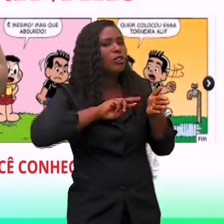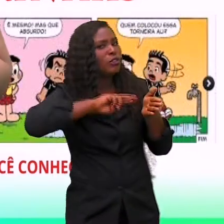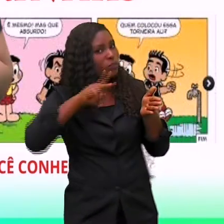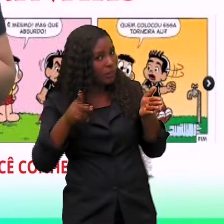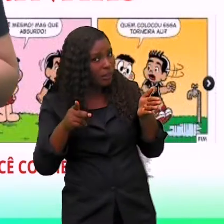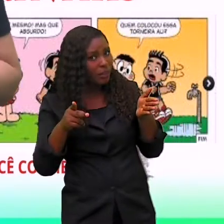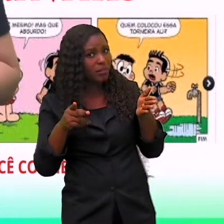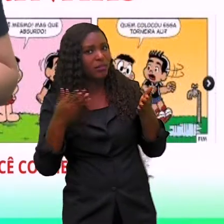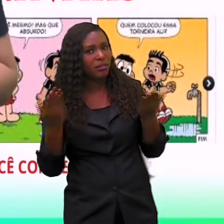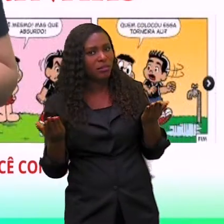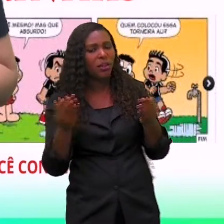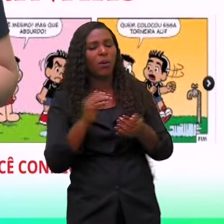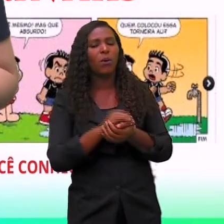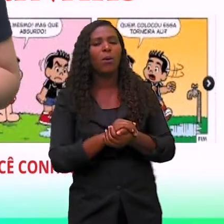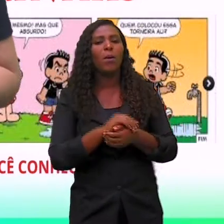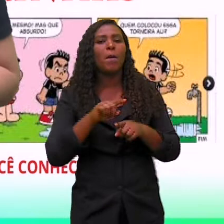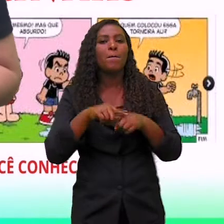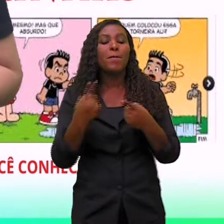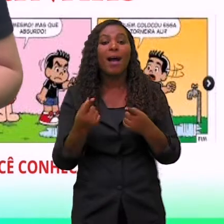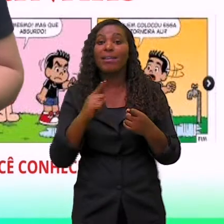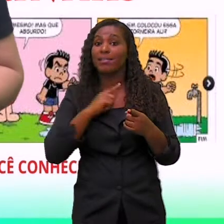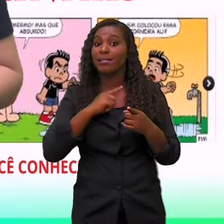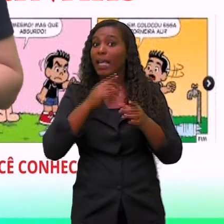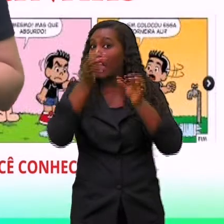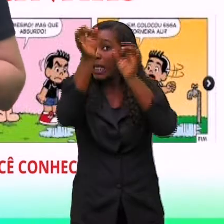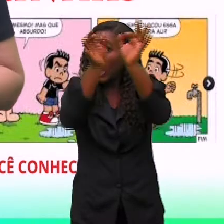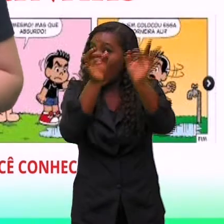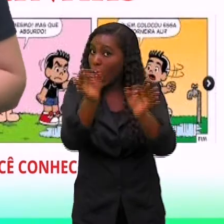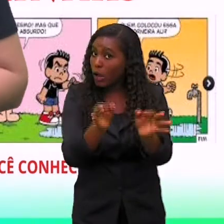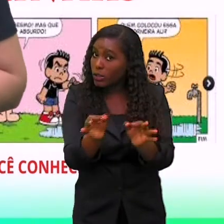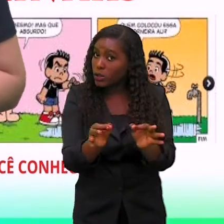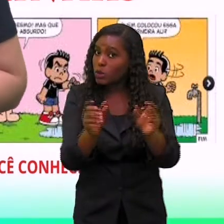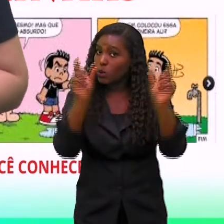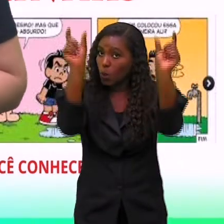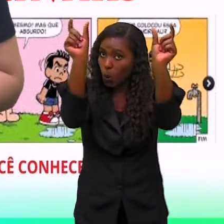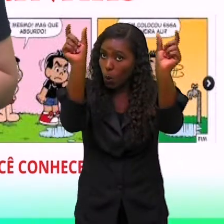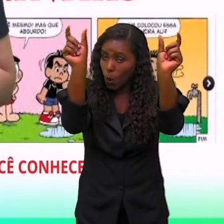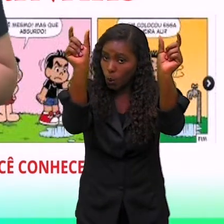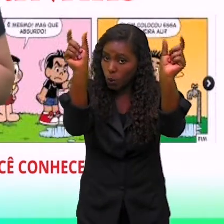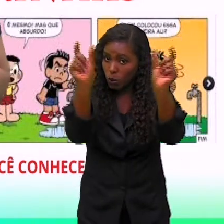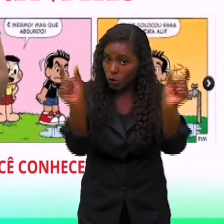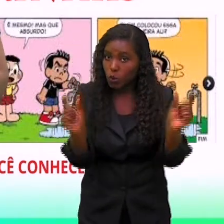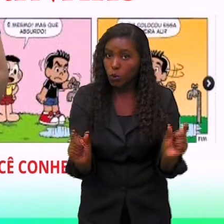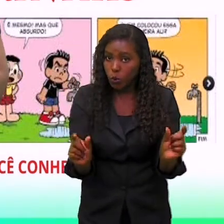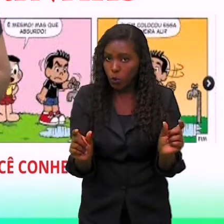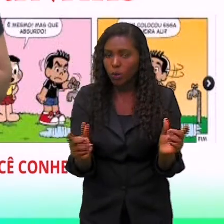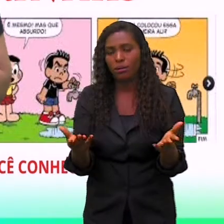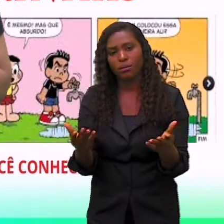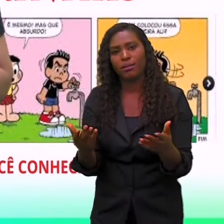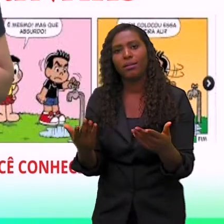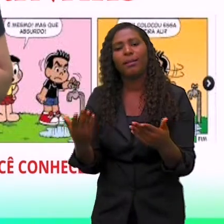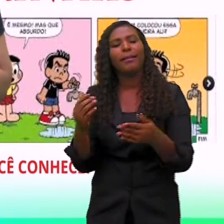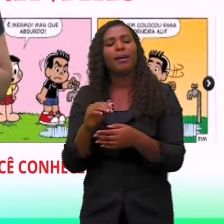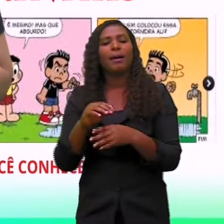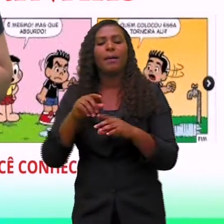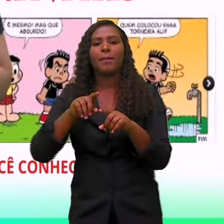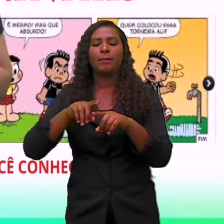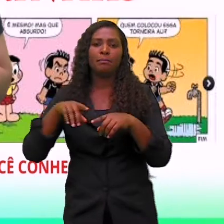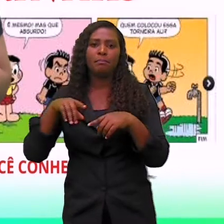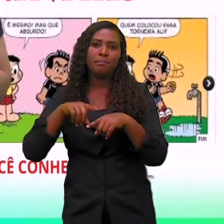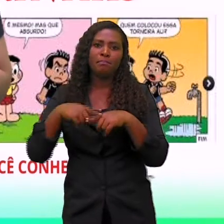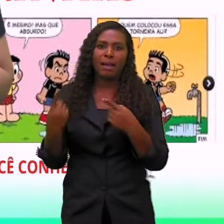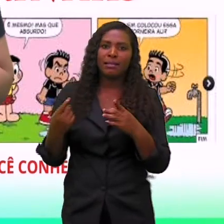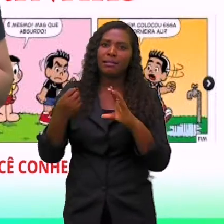em comum, é que facilitam aí esse agrupamento. Eu pego aí, por exemplo,